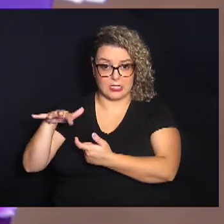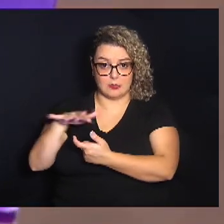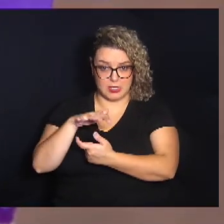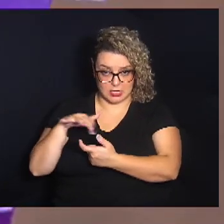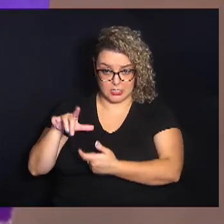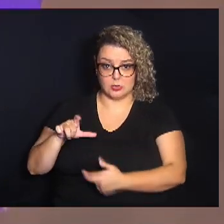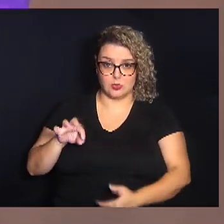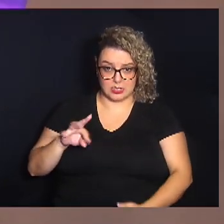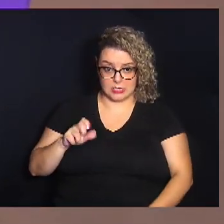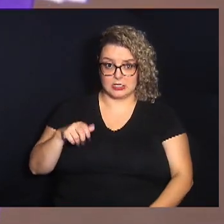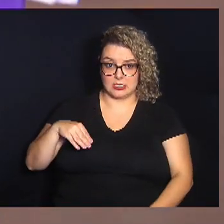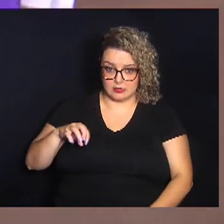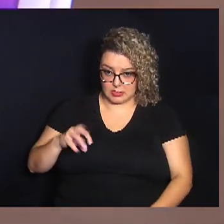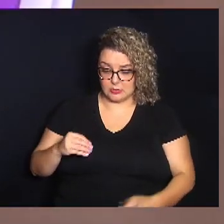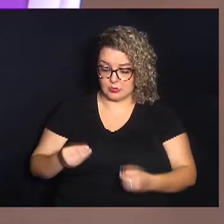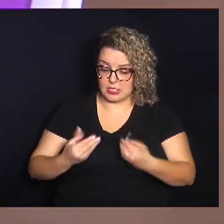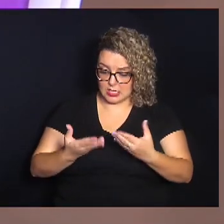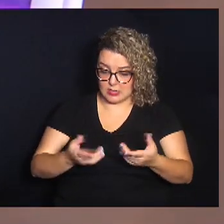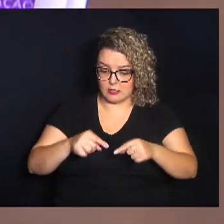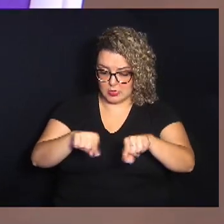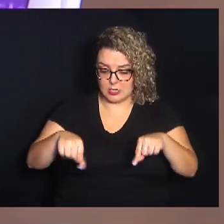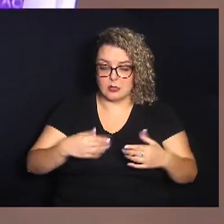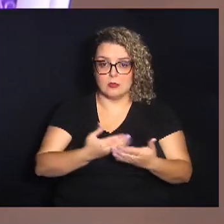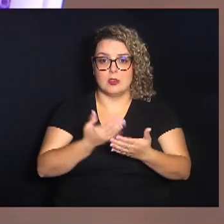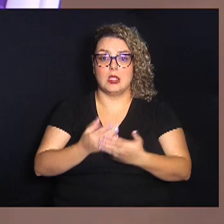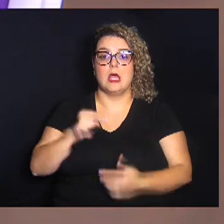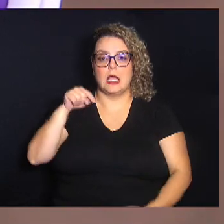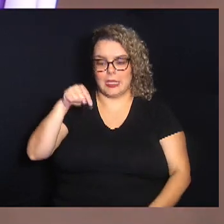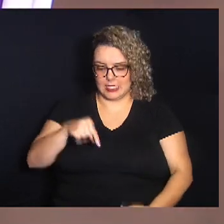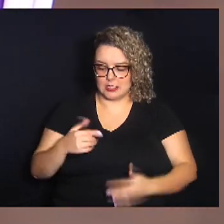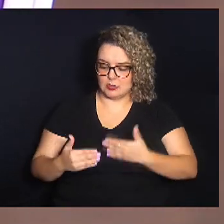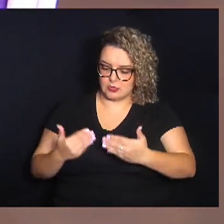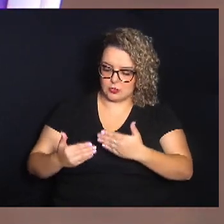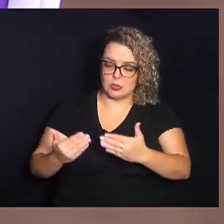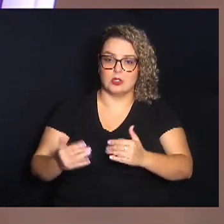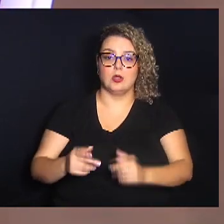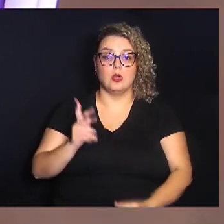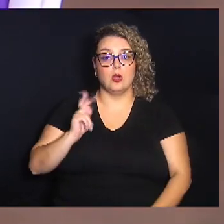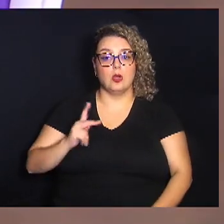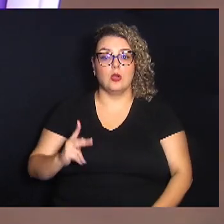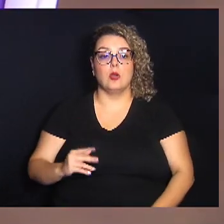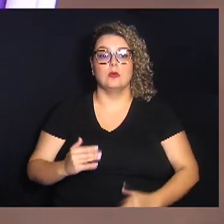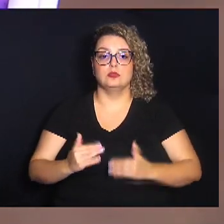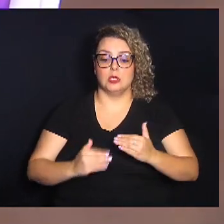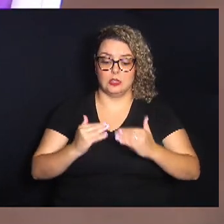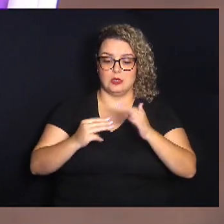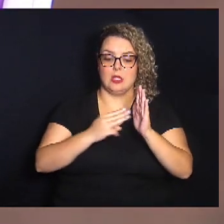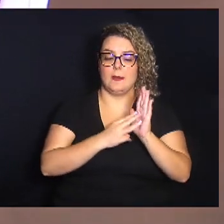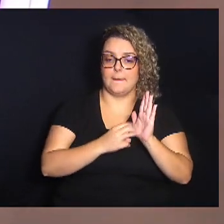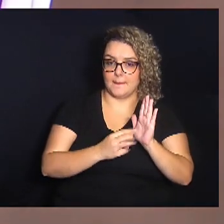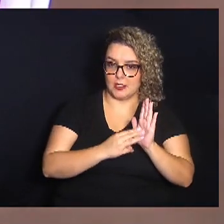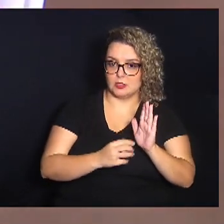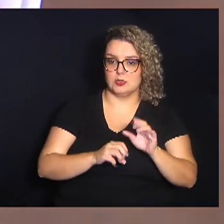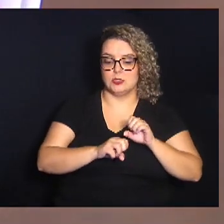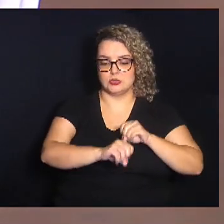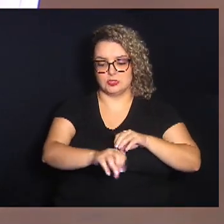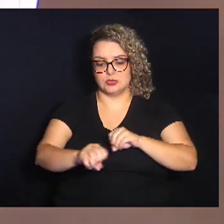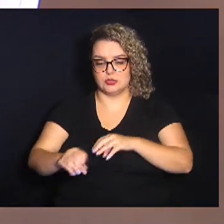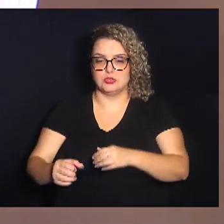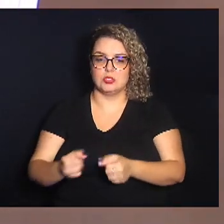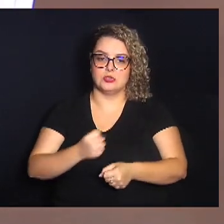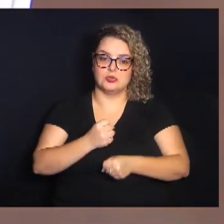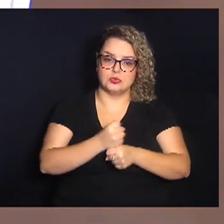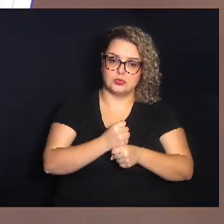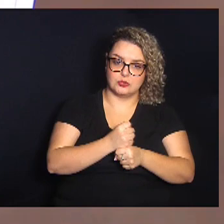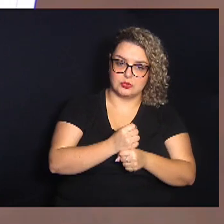o aluno traz para a sala de aula, é a partir daí que o professor desenvolve a sua metodologia de ensino dos anos